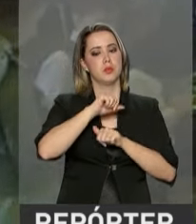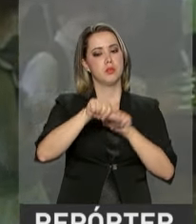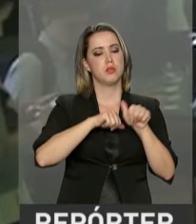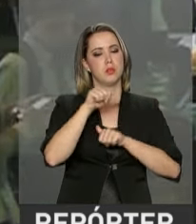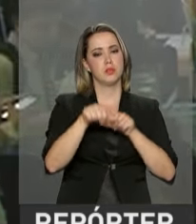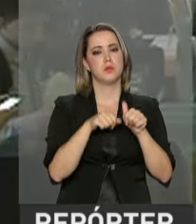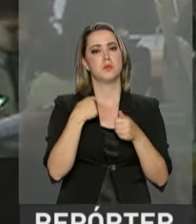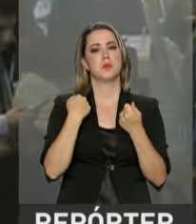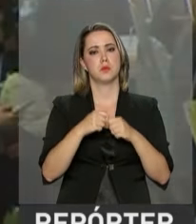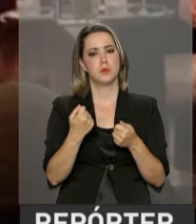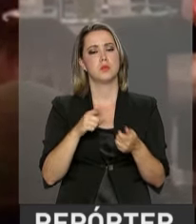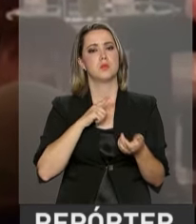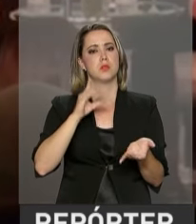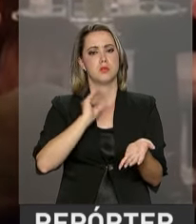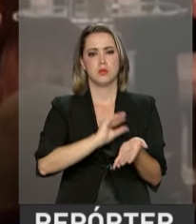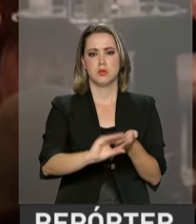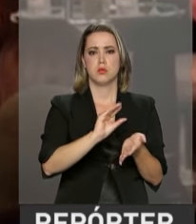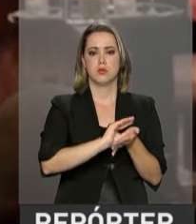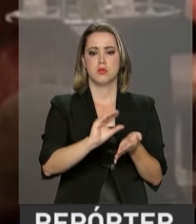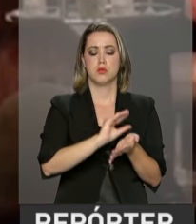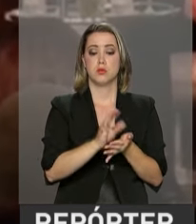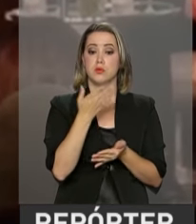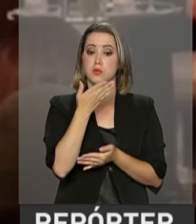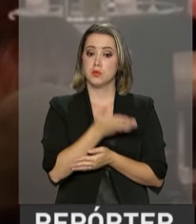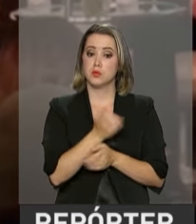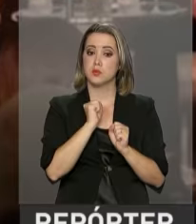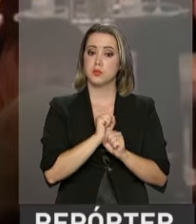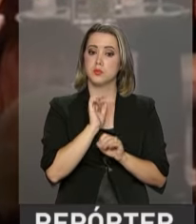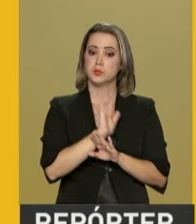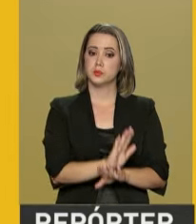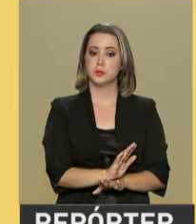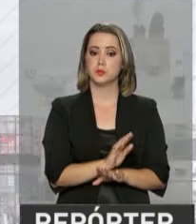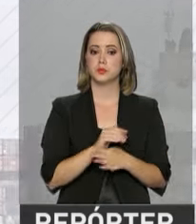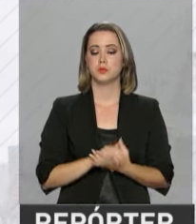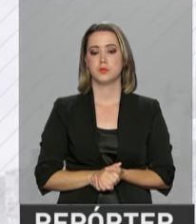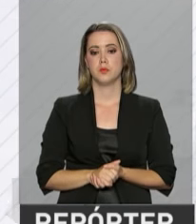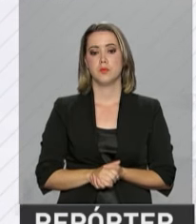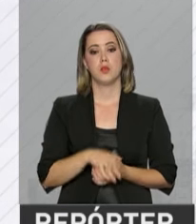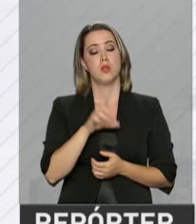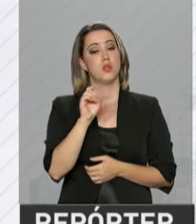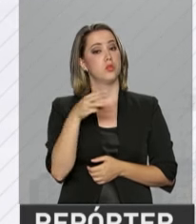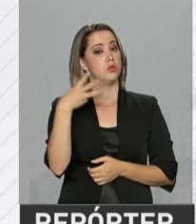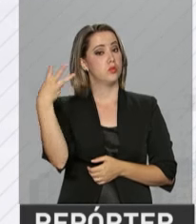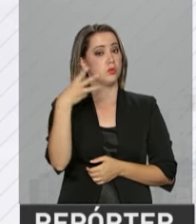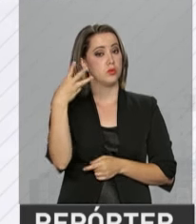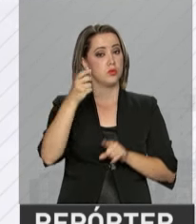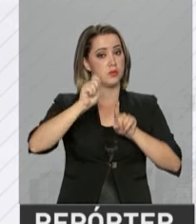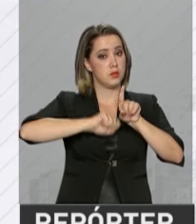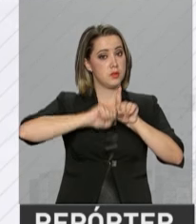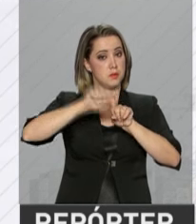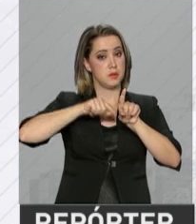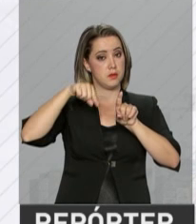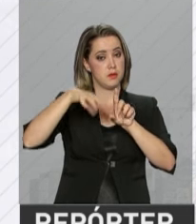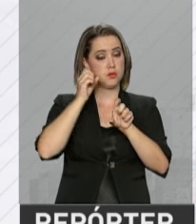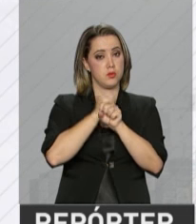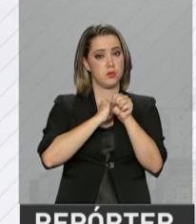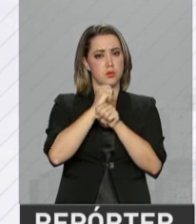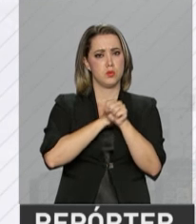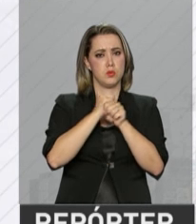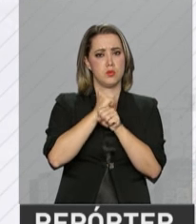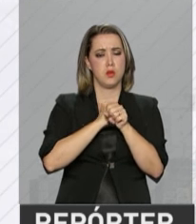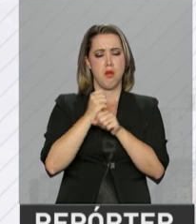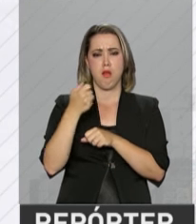precisa de investimentos início os espanhóis podem nos ajudar apenas nos três primeiros meses deste ano o investimento